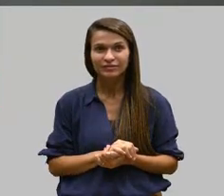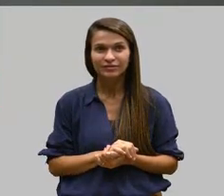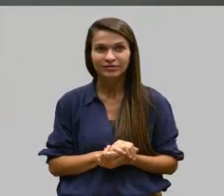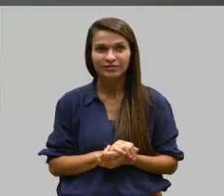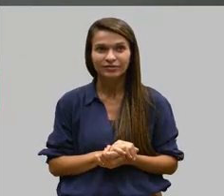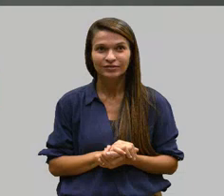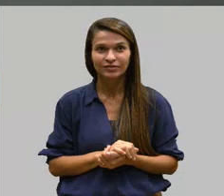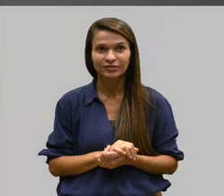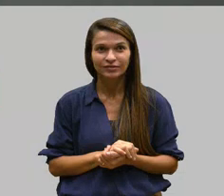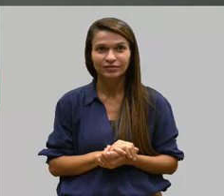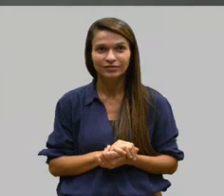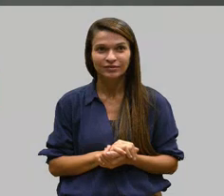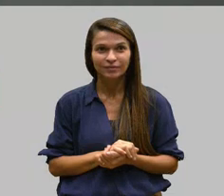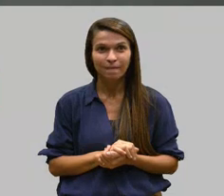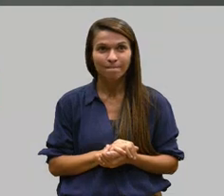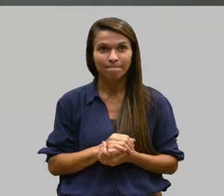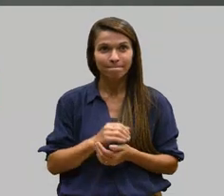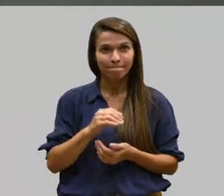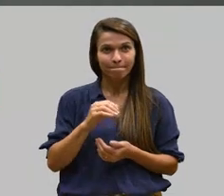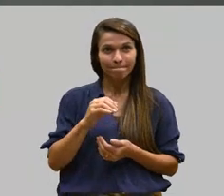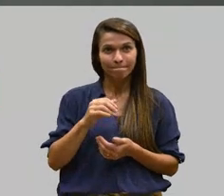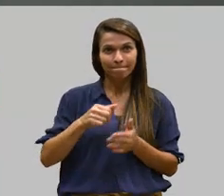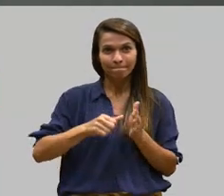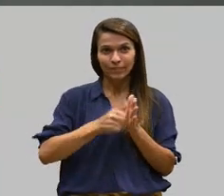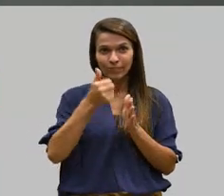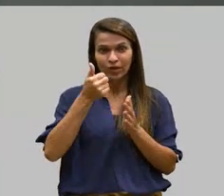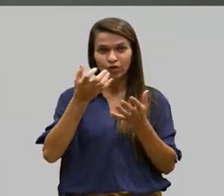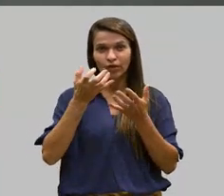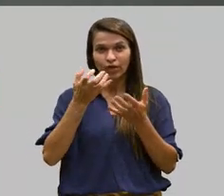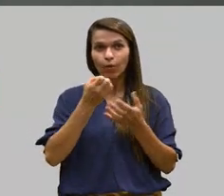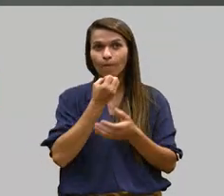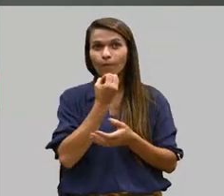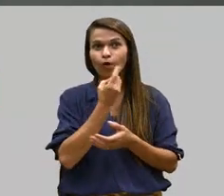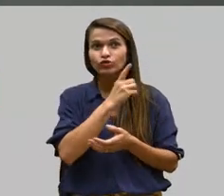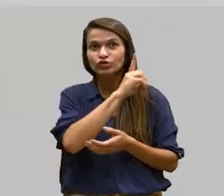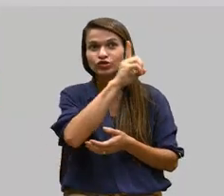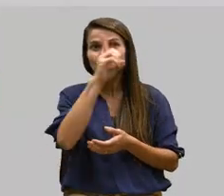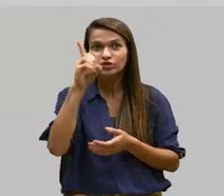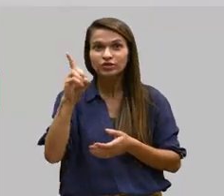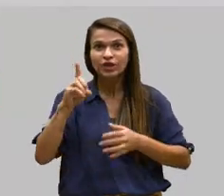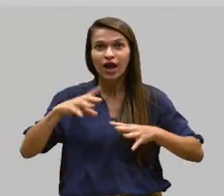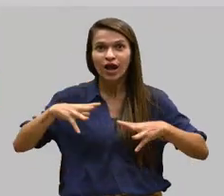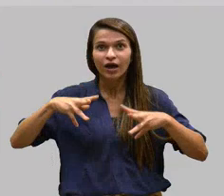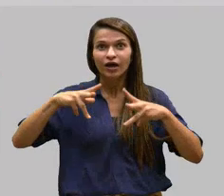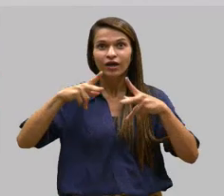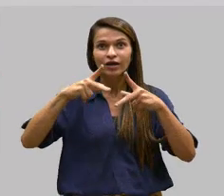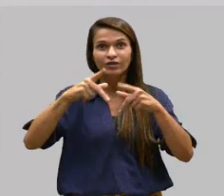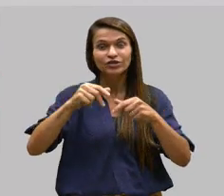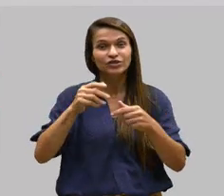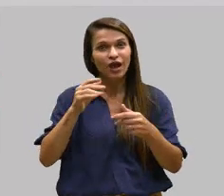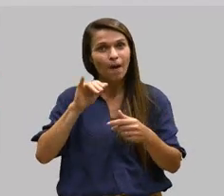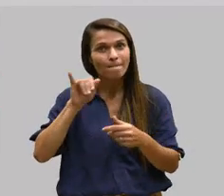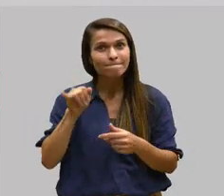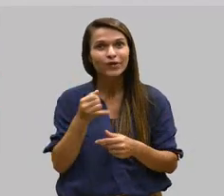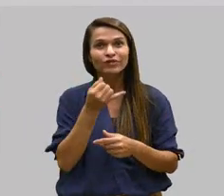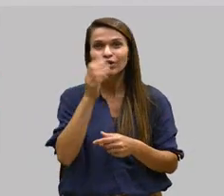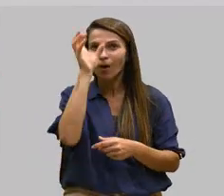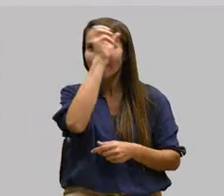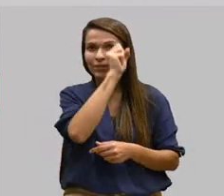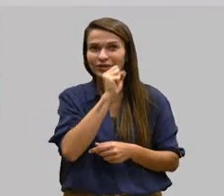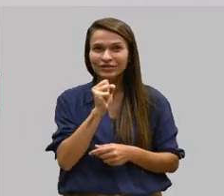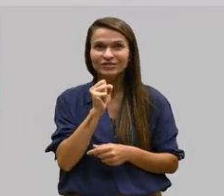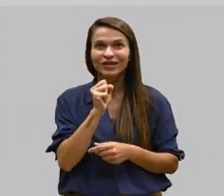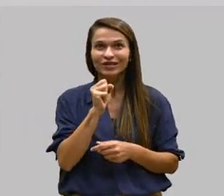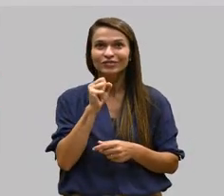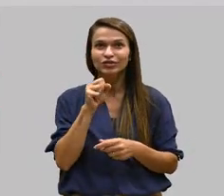Bom primeiramente Quero desejar um bom dia a todas e a todos e já aproveitando um aprendizado ali fazer